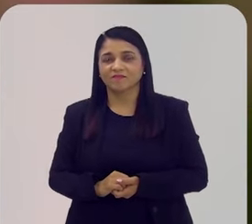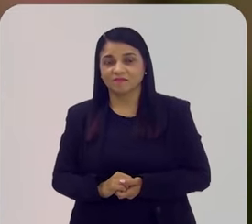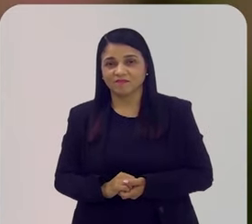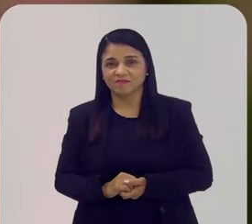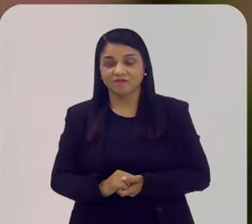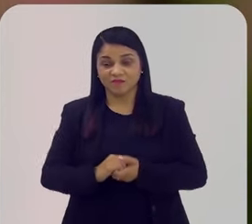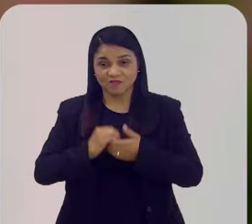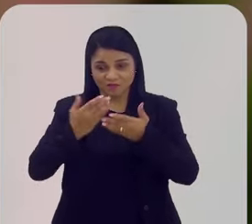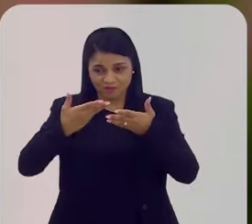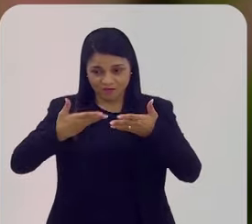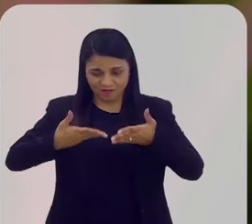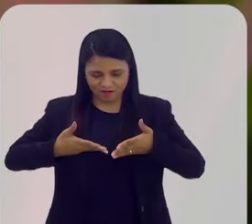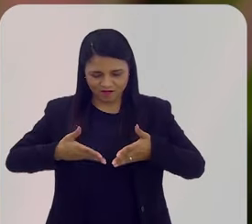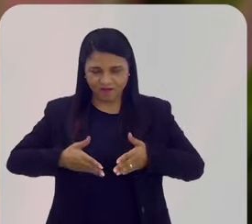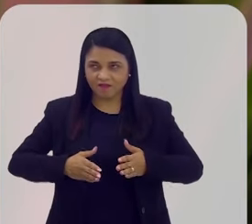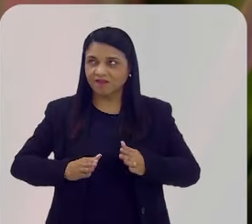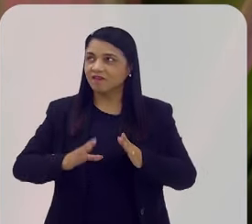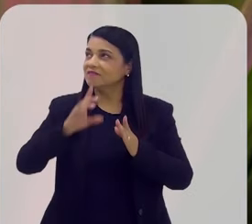Tua